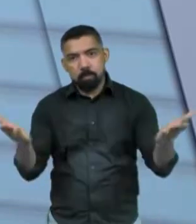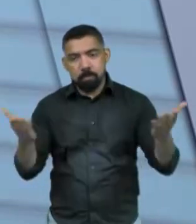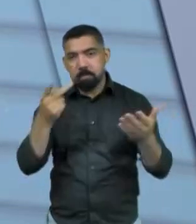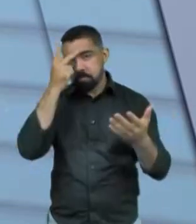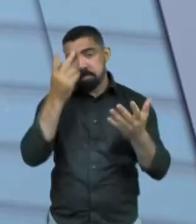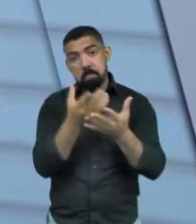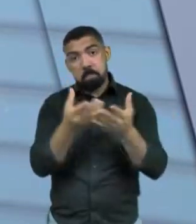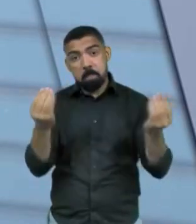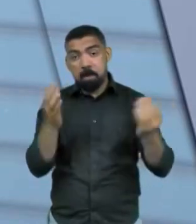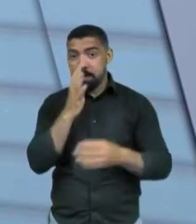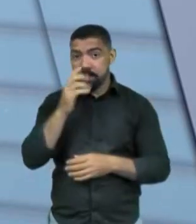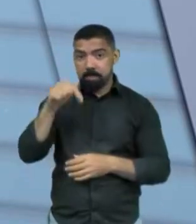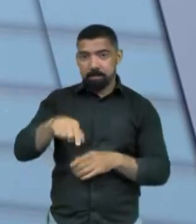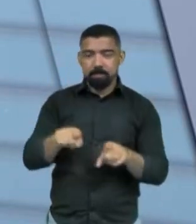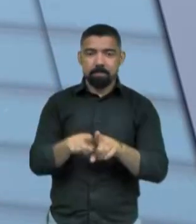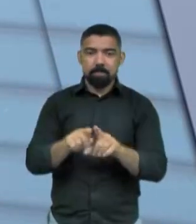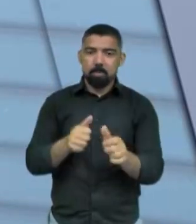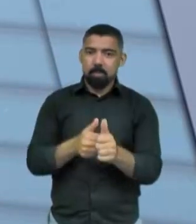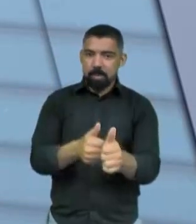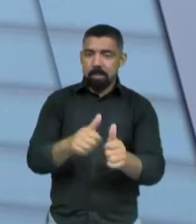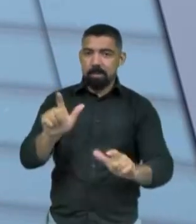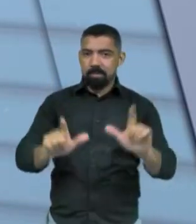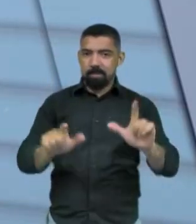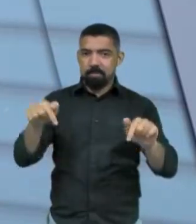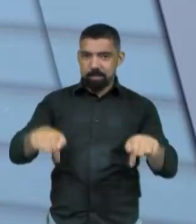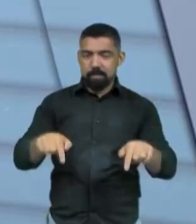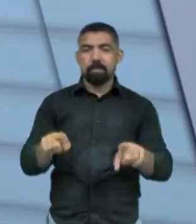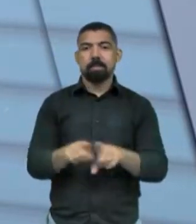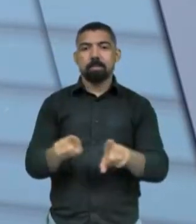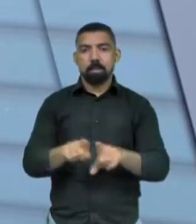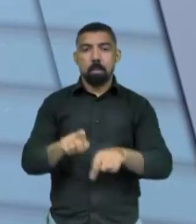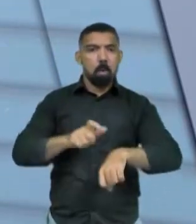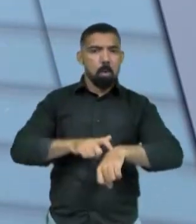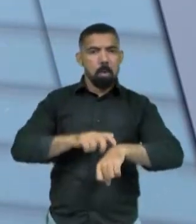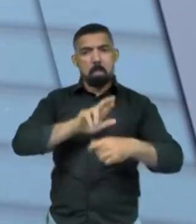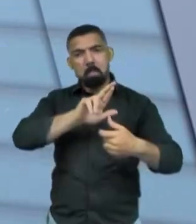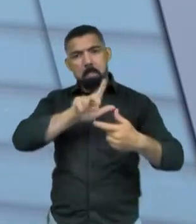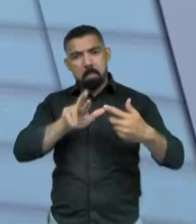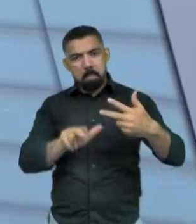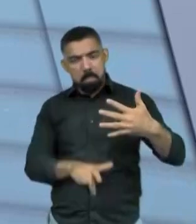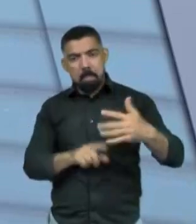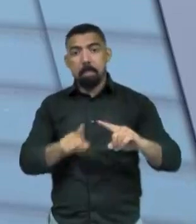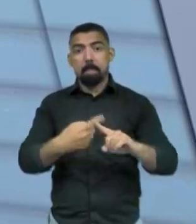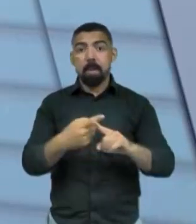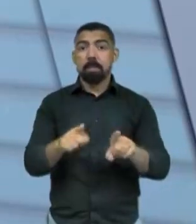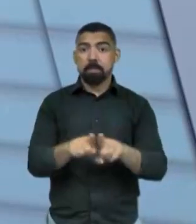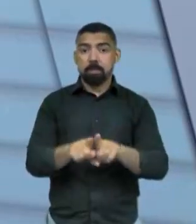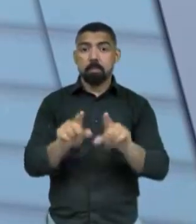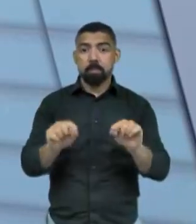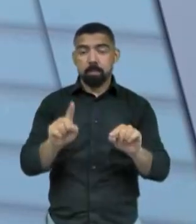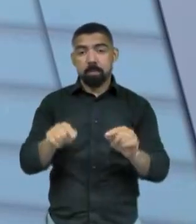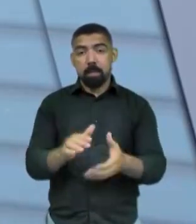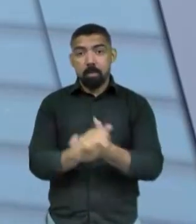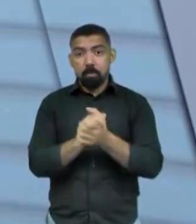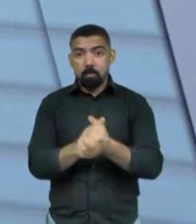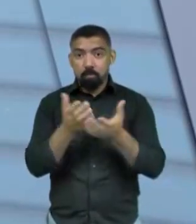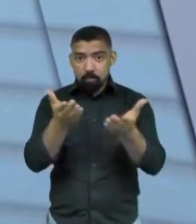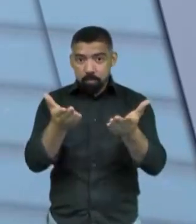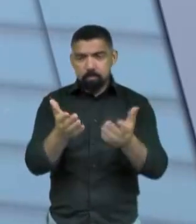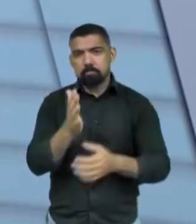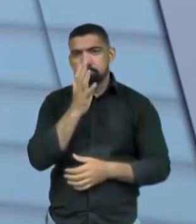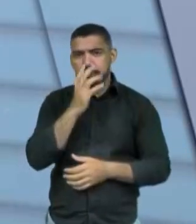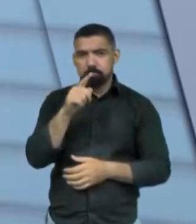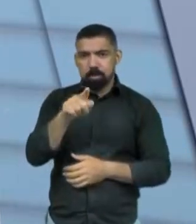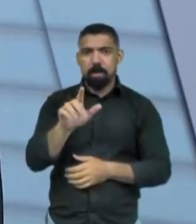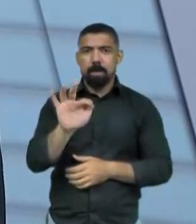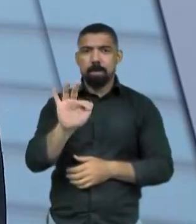milhares de telespectadores que nos acompanham aqui pela TV, nos nossos horários habituais, e também eu quero cumprimentar você que está nos ouvindo aí